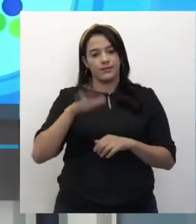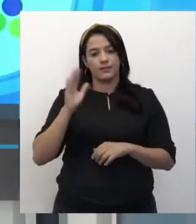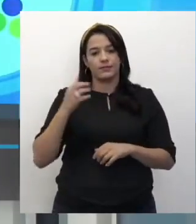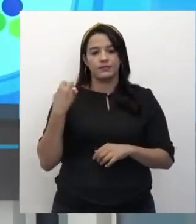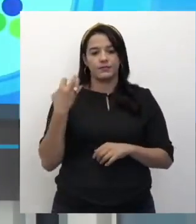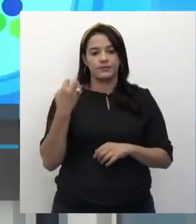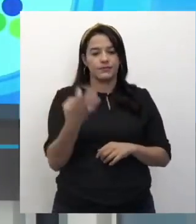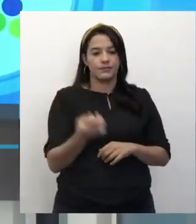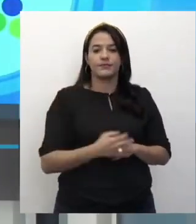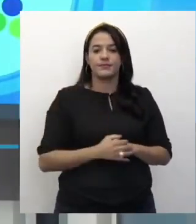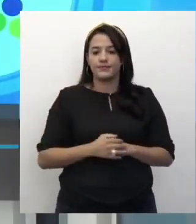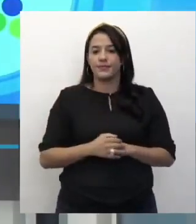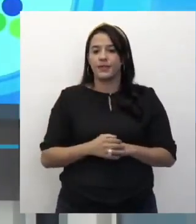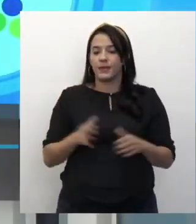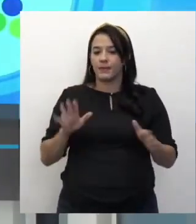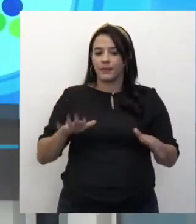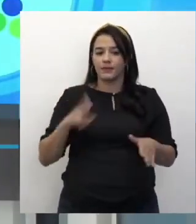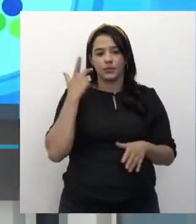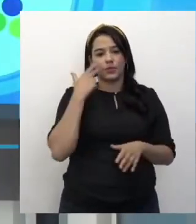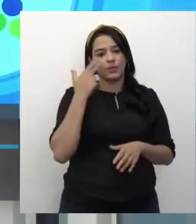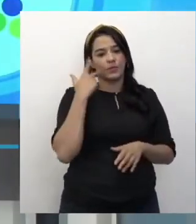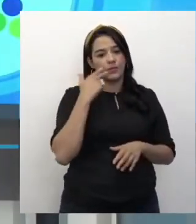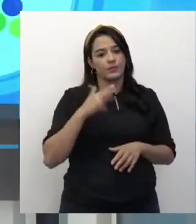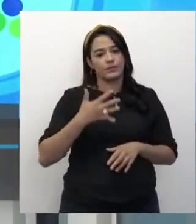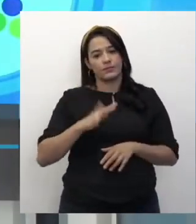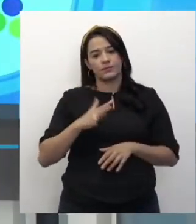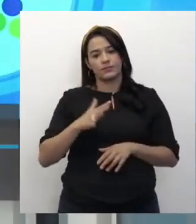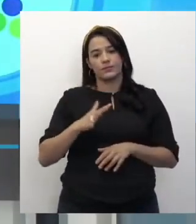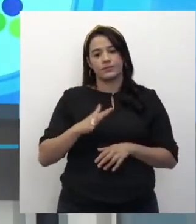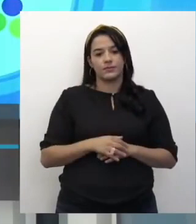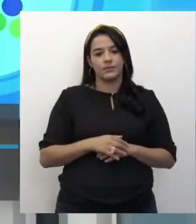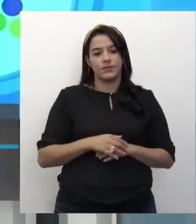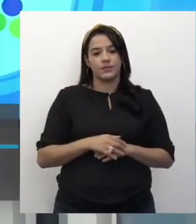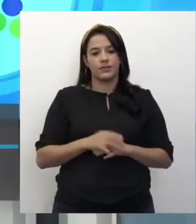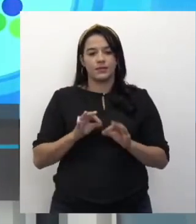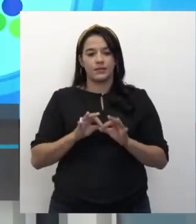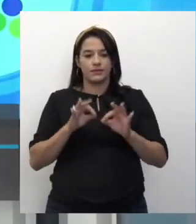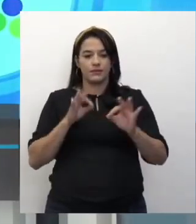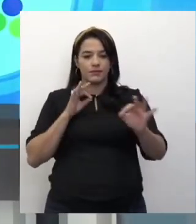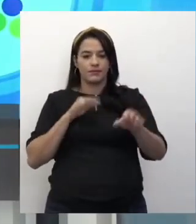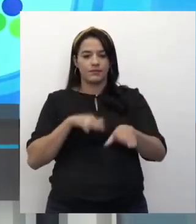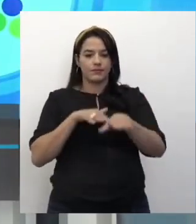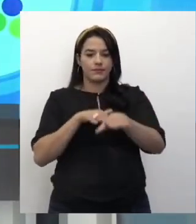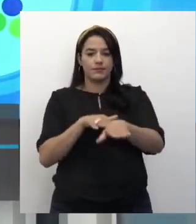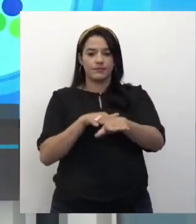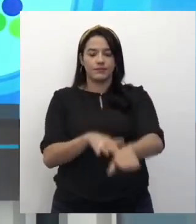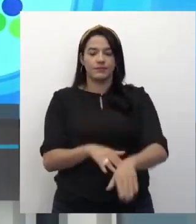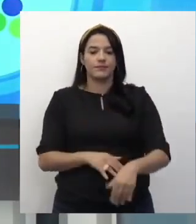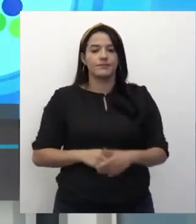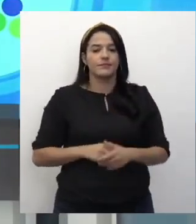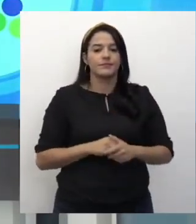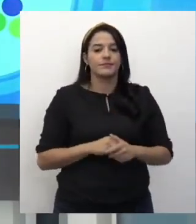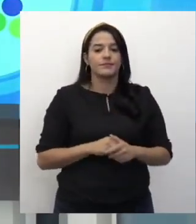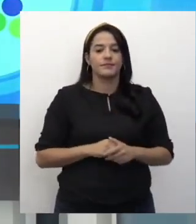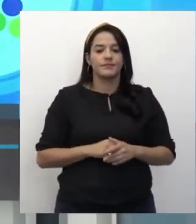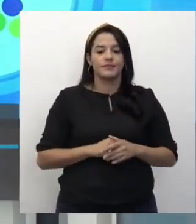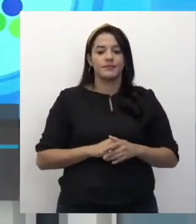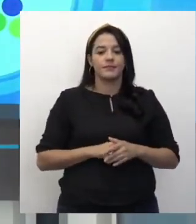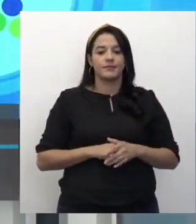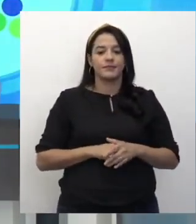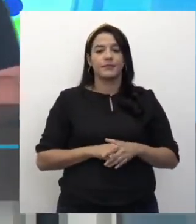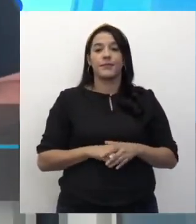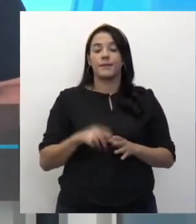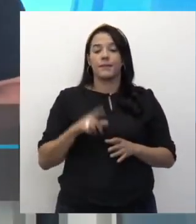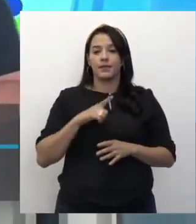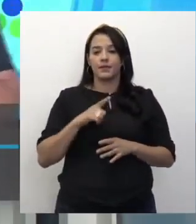viajar, mas, né, em épocas normais, né? Da época aí levava mais tempo aí na época de feriado prolongado, tá certo? Mas é uma